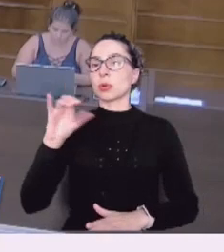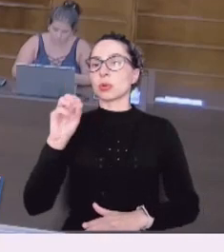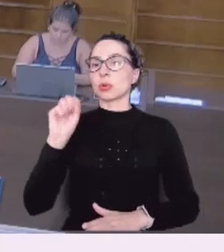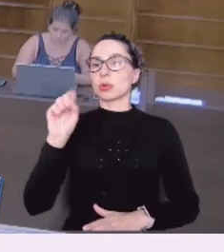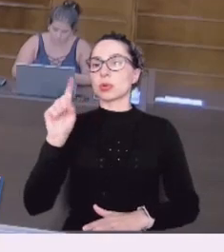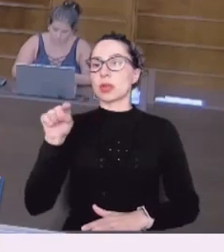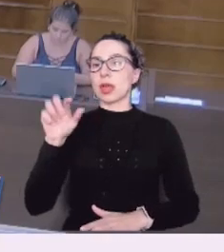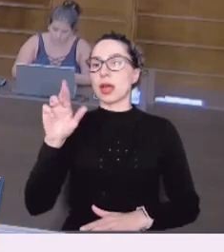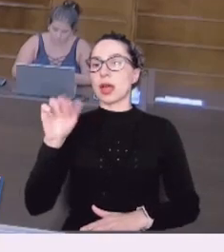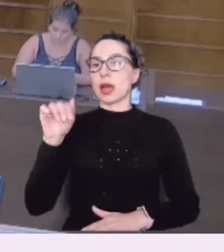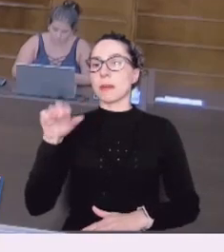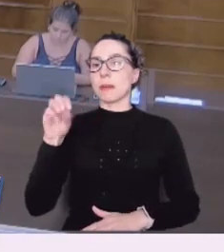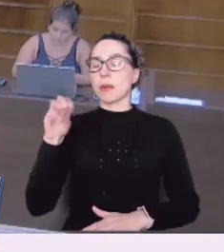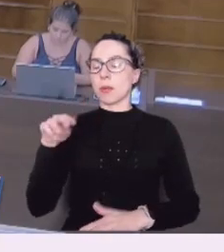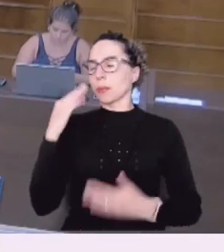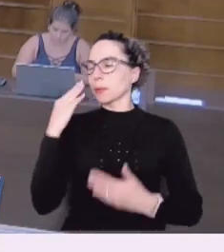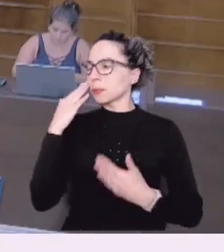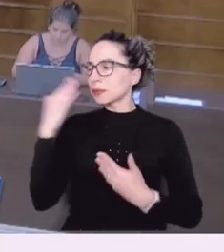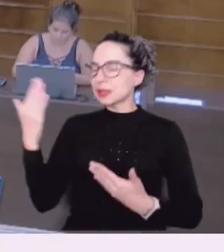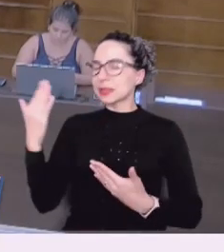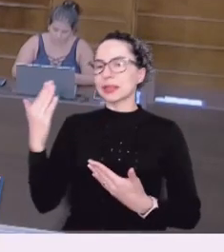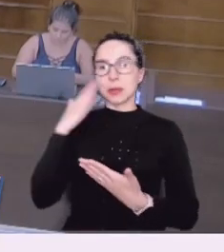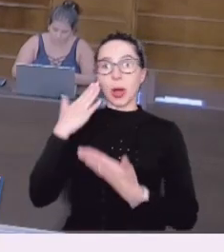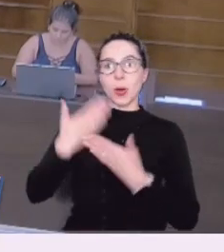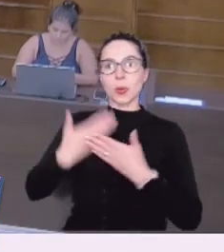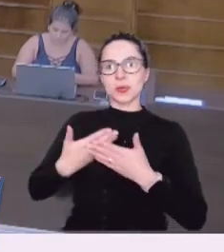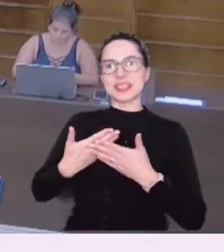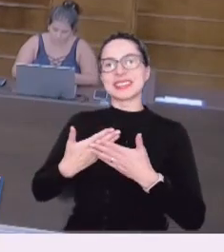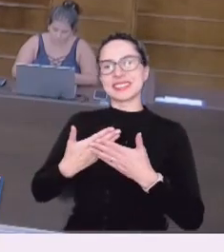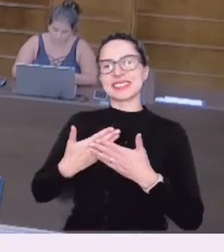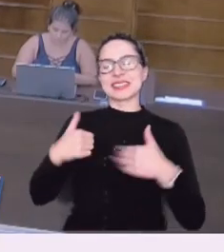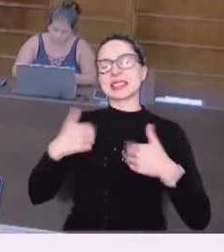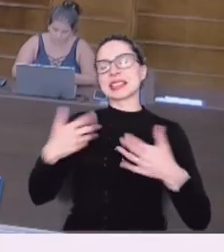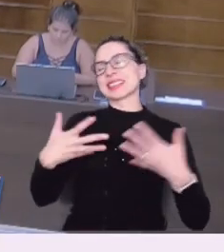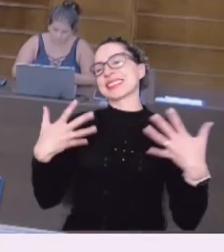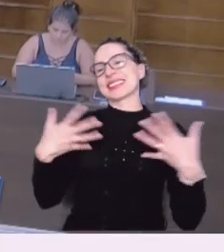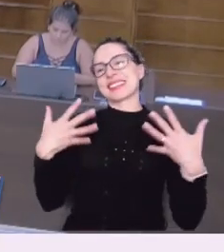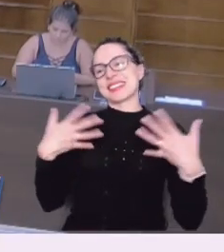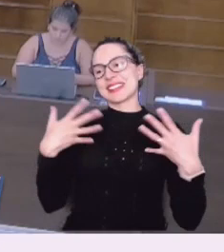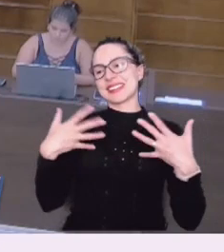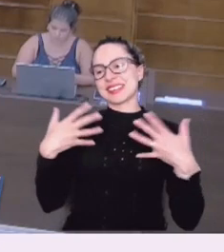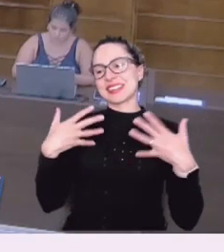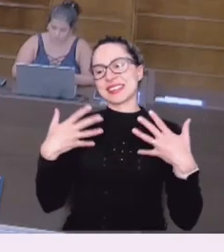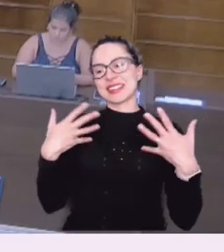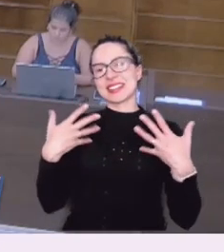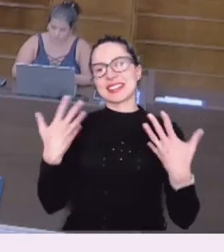Ribeiro. Obrigado pelo crédito e para mim é uma alegria ter